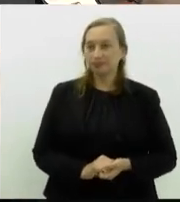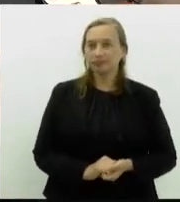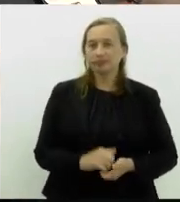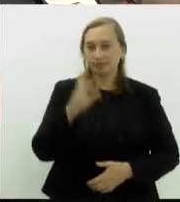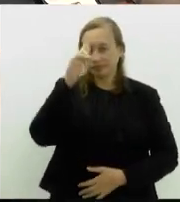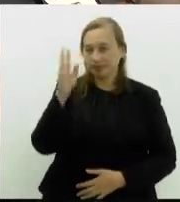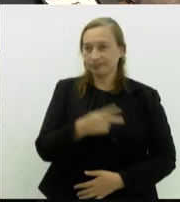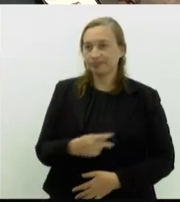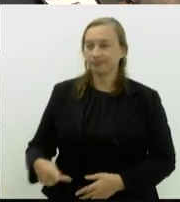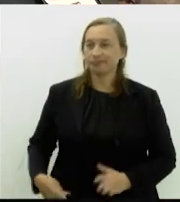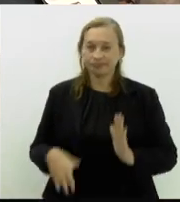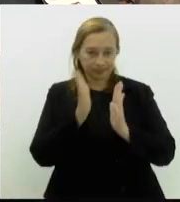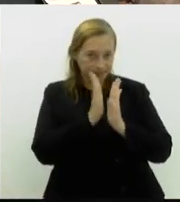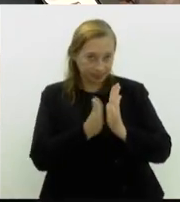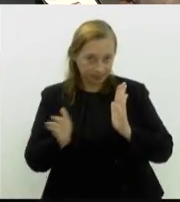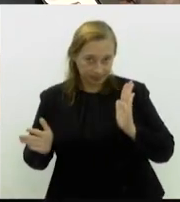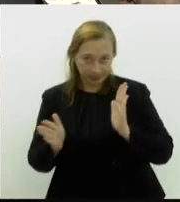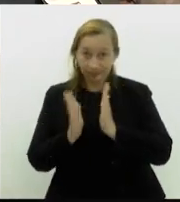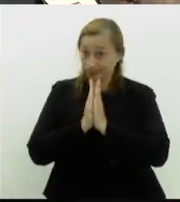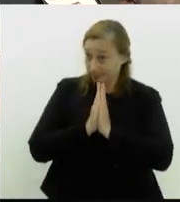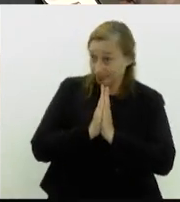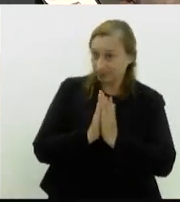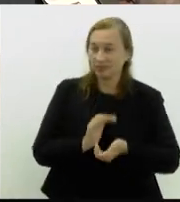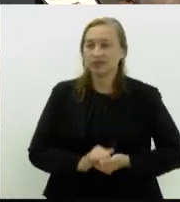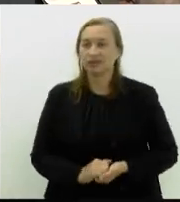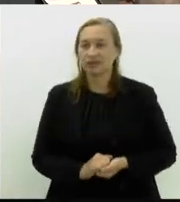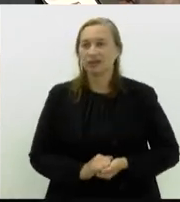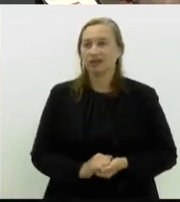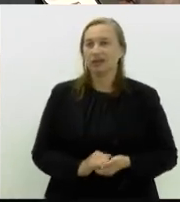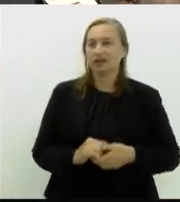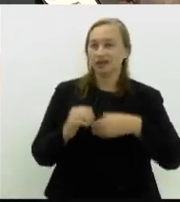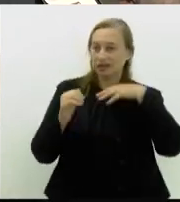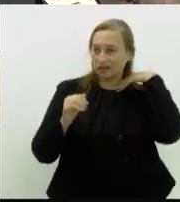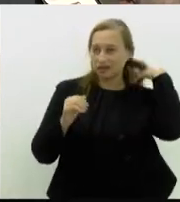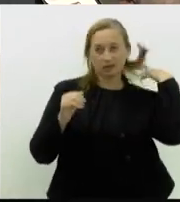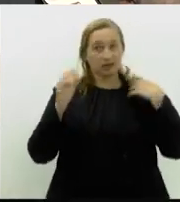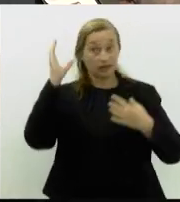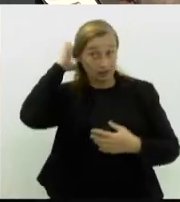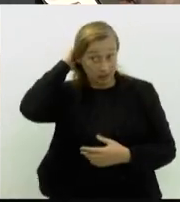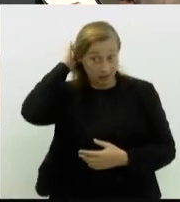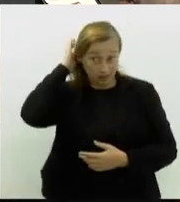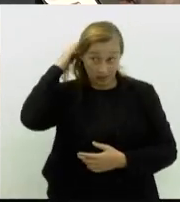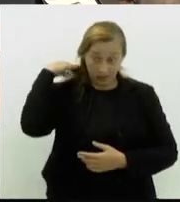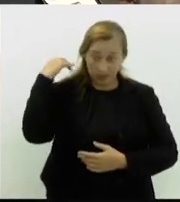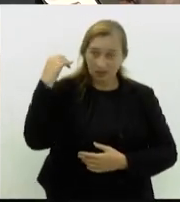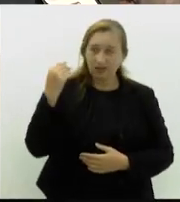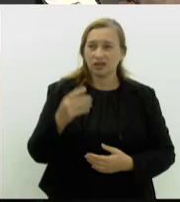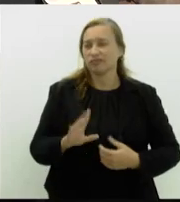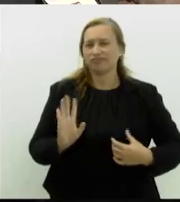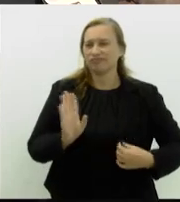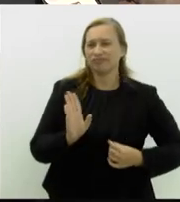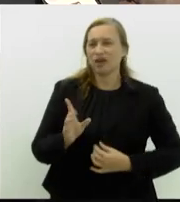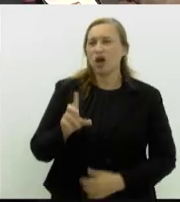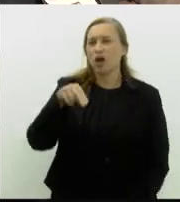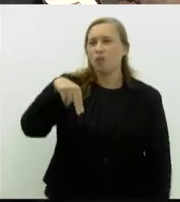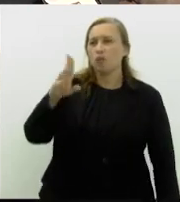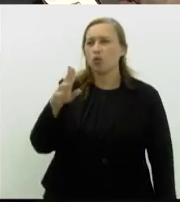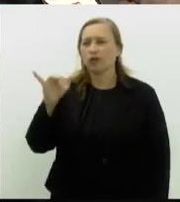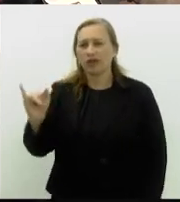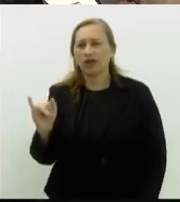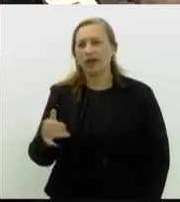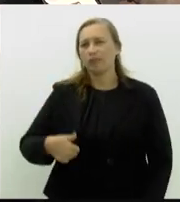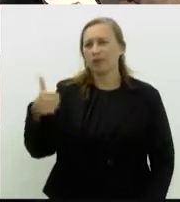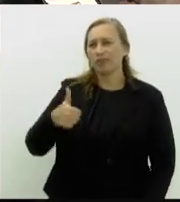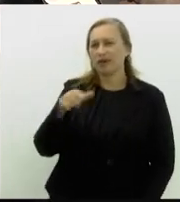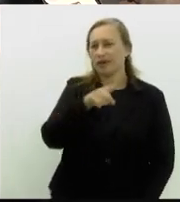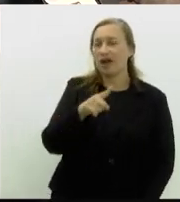Presidente, pela ordem, por favor. Não, não, deixa ele primeiro. Deputado Muniz, Munir, já primeiro. Que o nosso decano cedeu a ordem